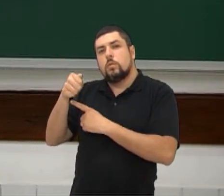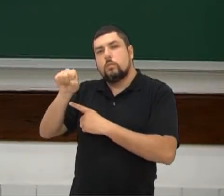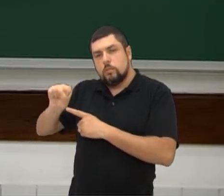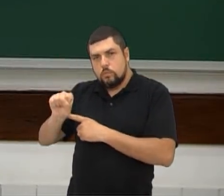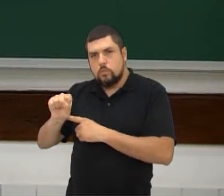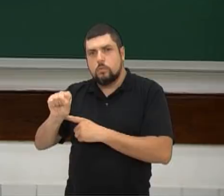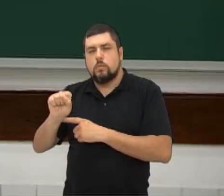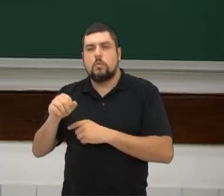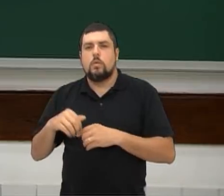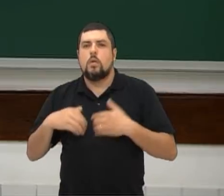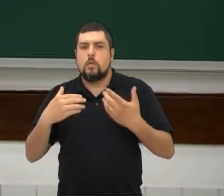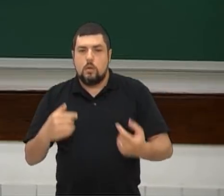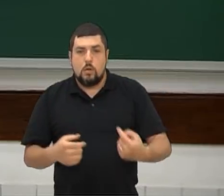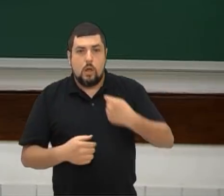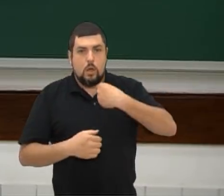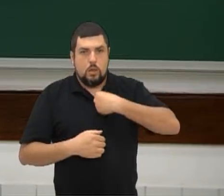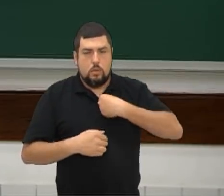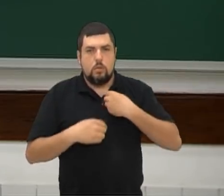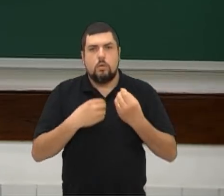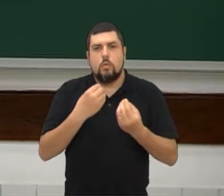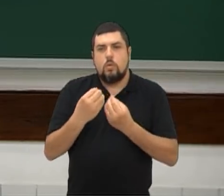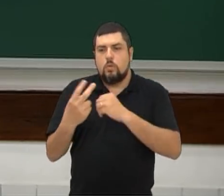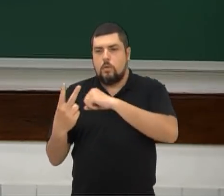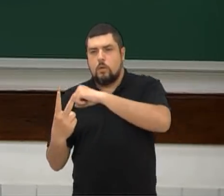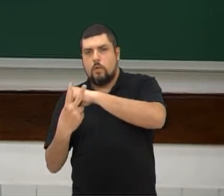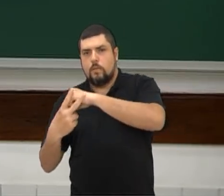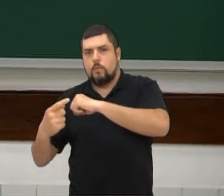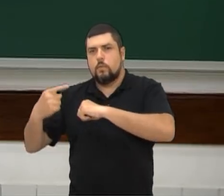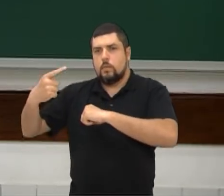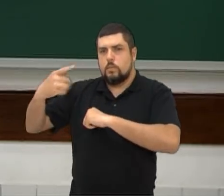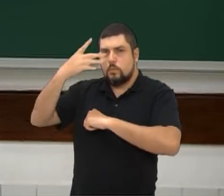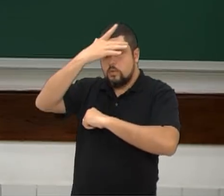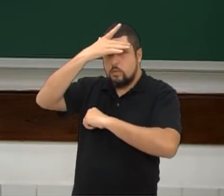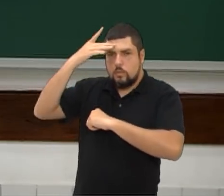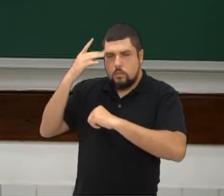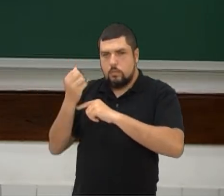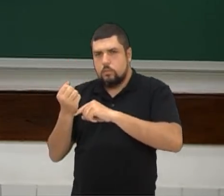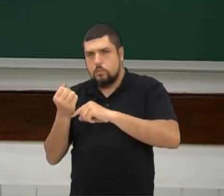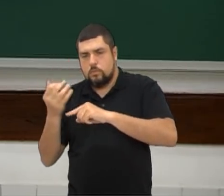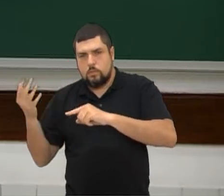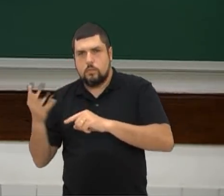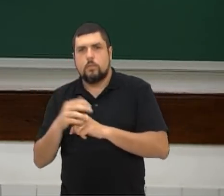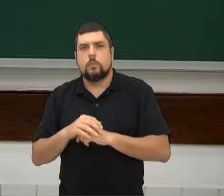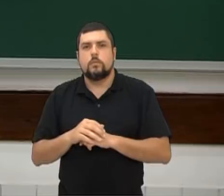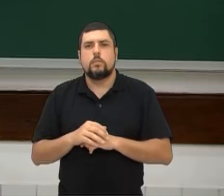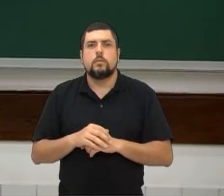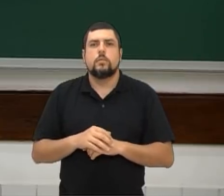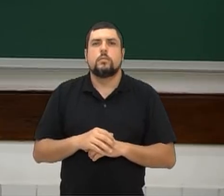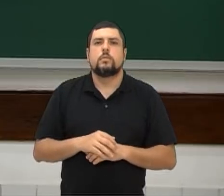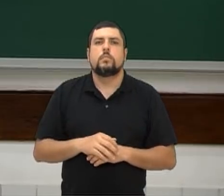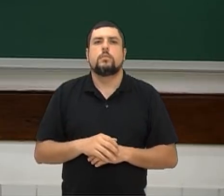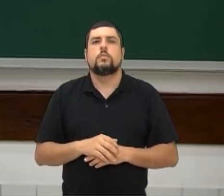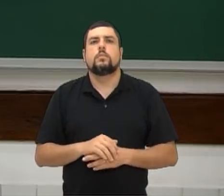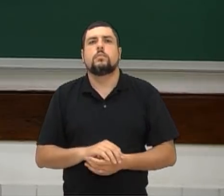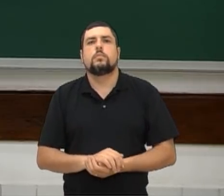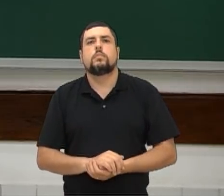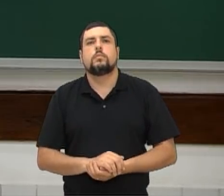utilizo o eu vou colocar o verbo na primeira pessoa do plural. Você vai pensar no